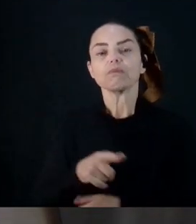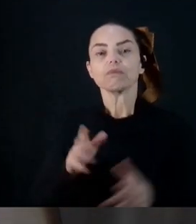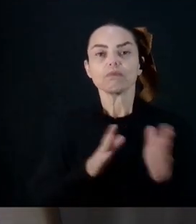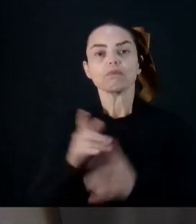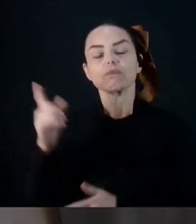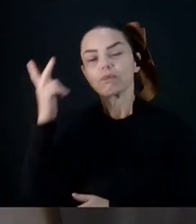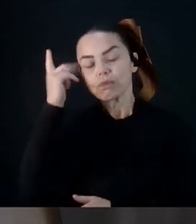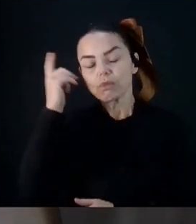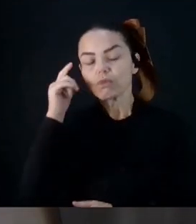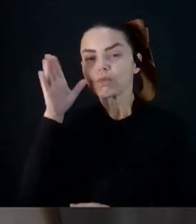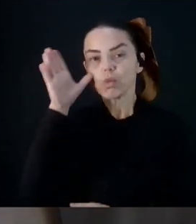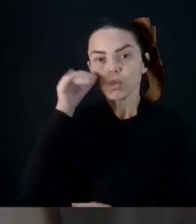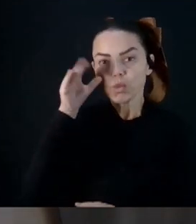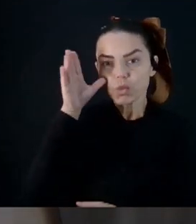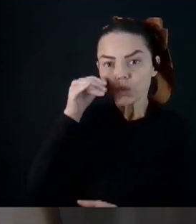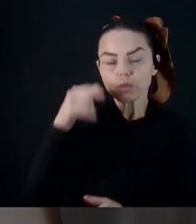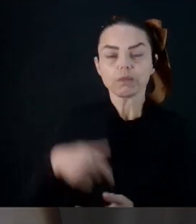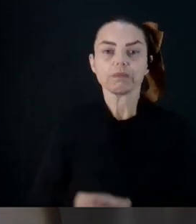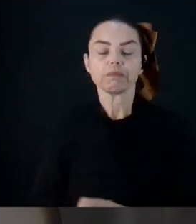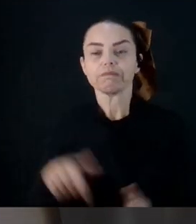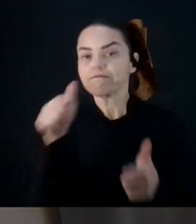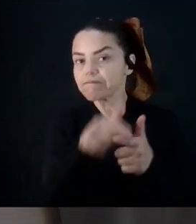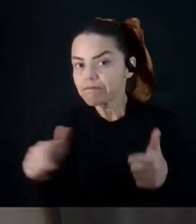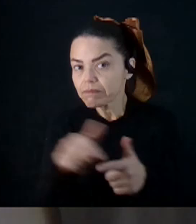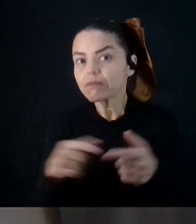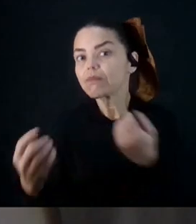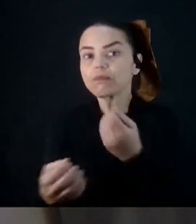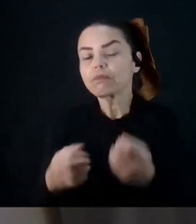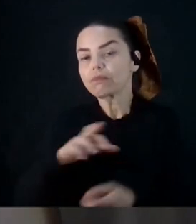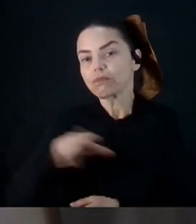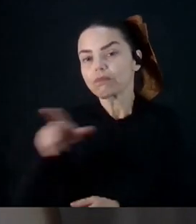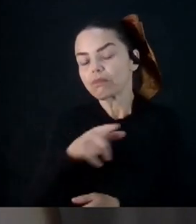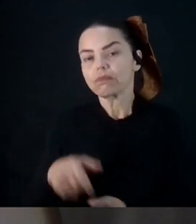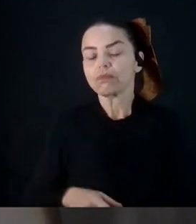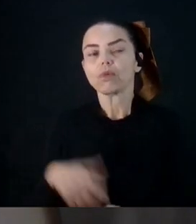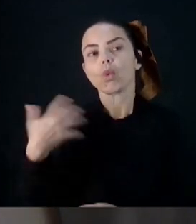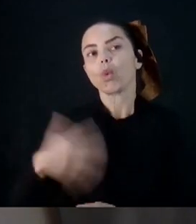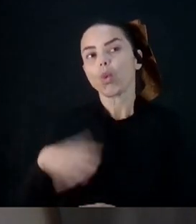curiosidade... né, para um problema. Isso. Então, se isso está em excesso,